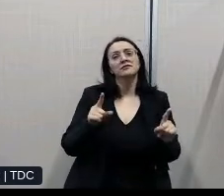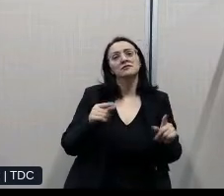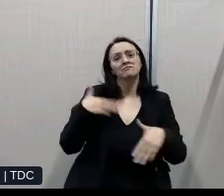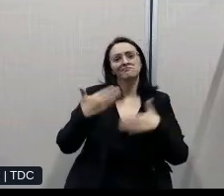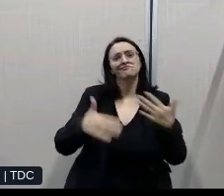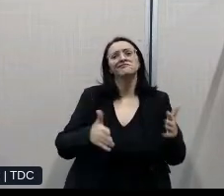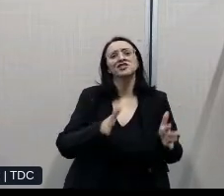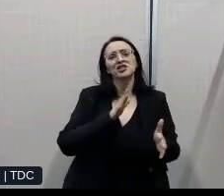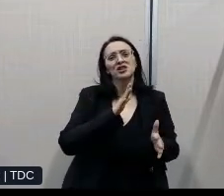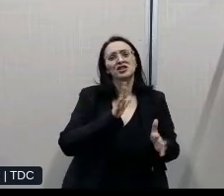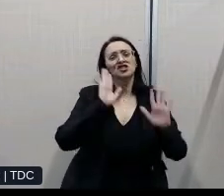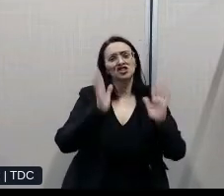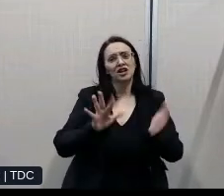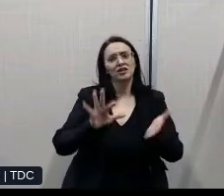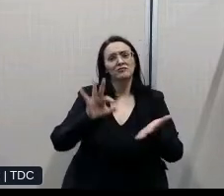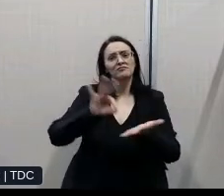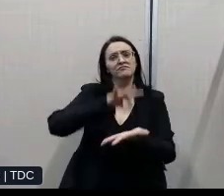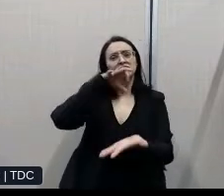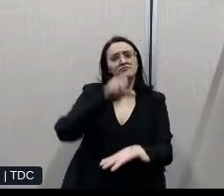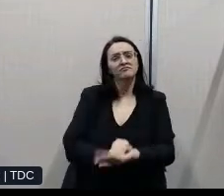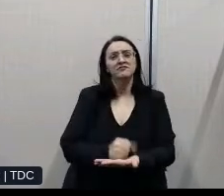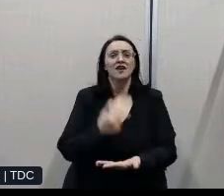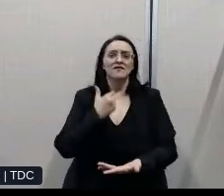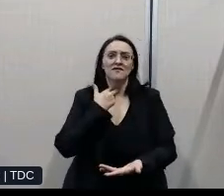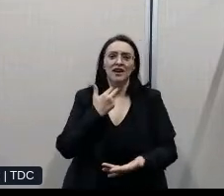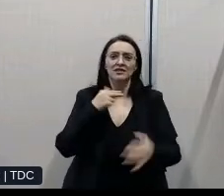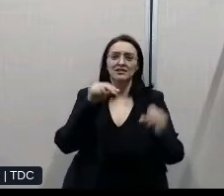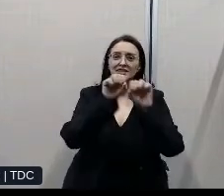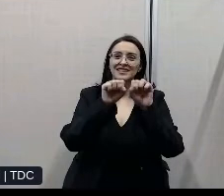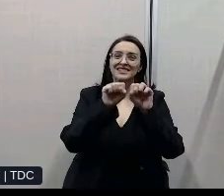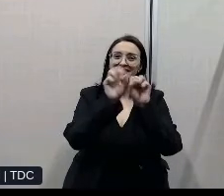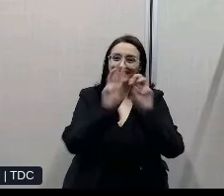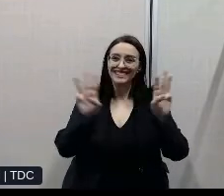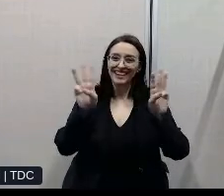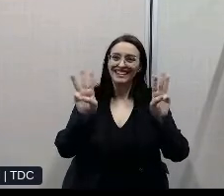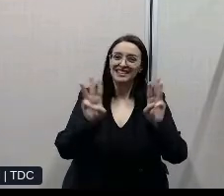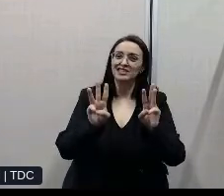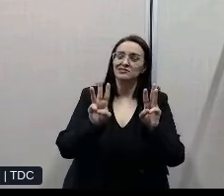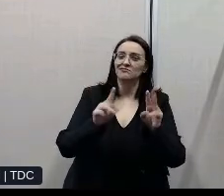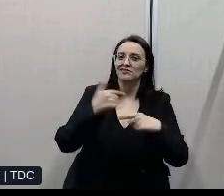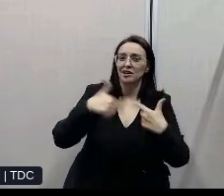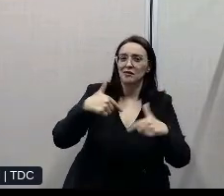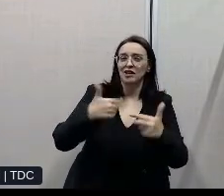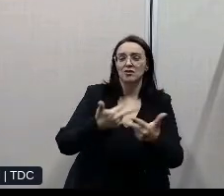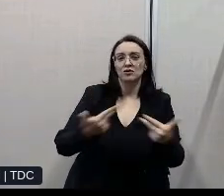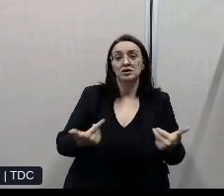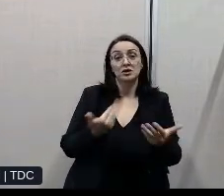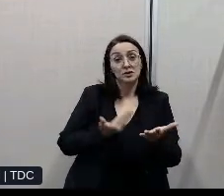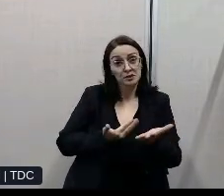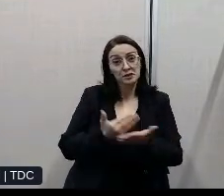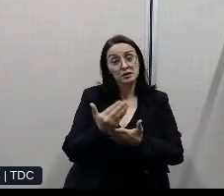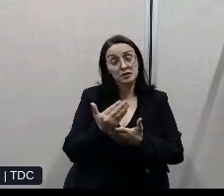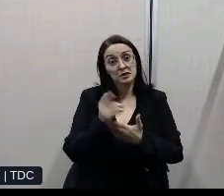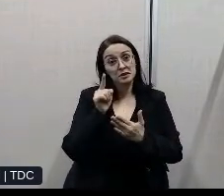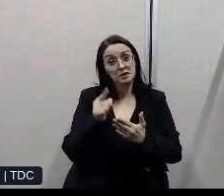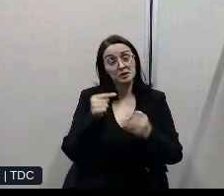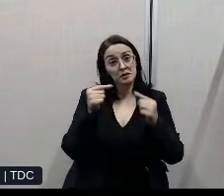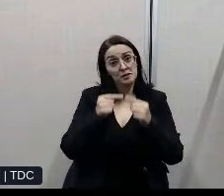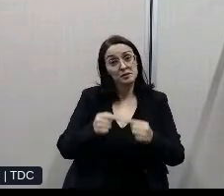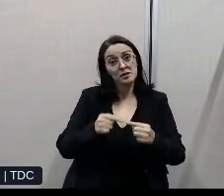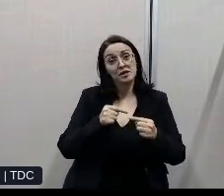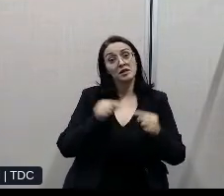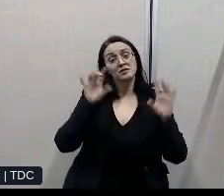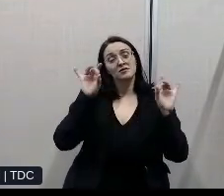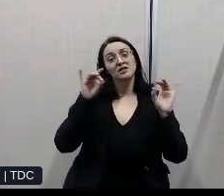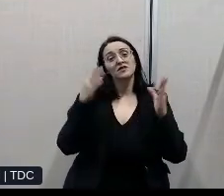acho que todo mundo já deve ter se inscrito em alguma vaga nesses sites de emprego. E no início dessa aplicação em